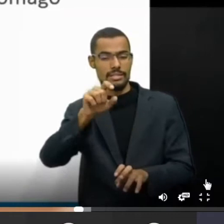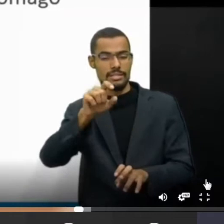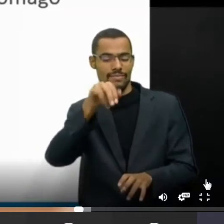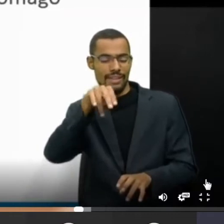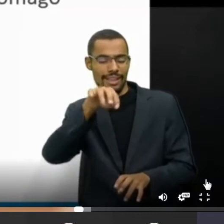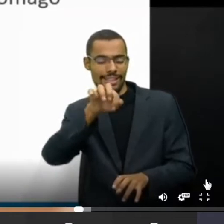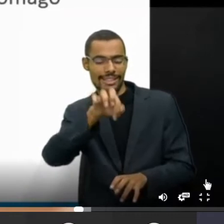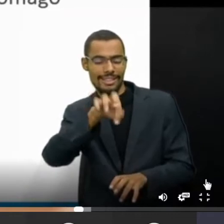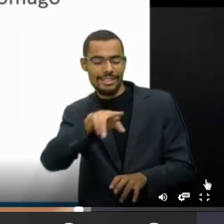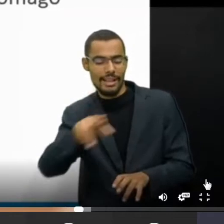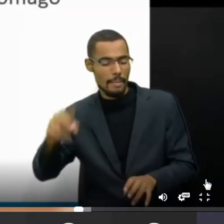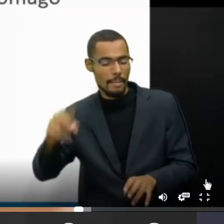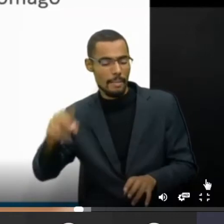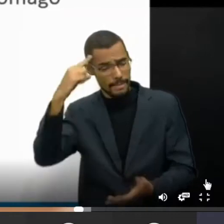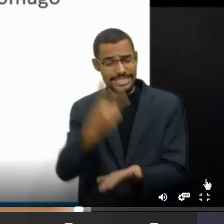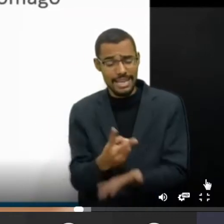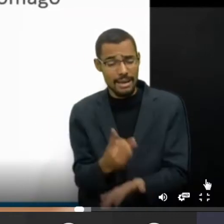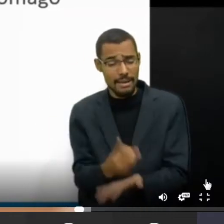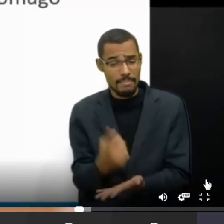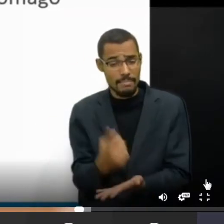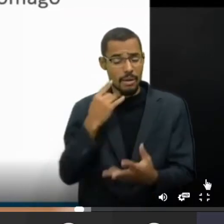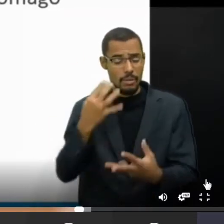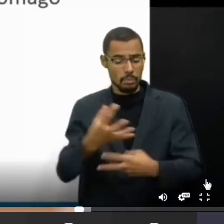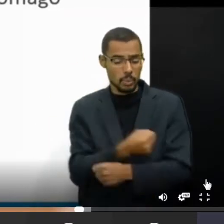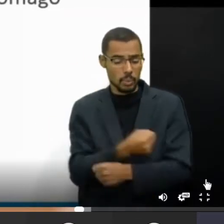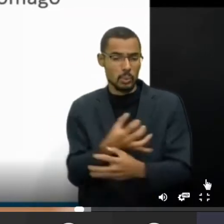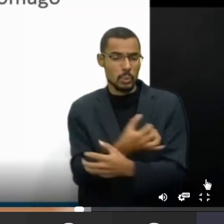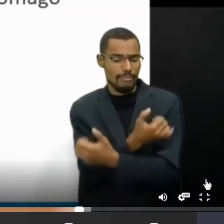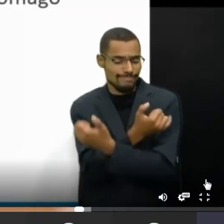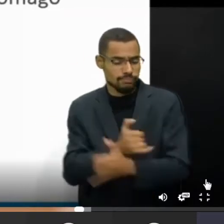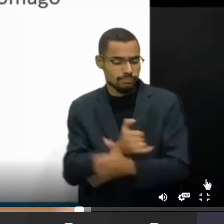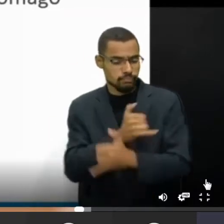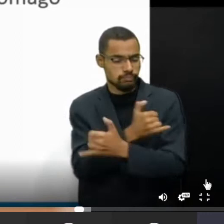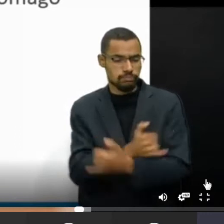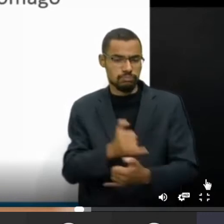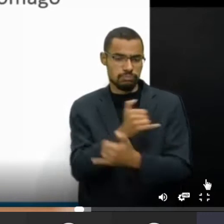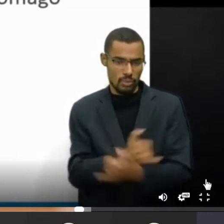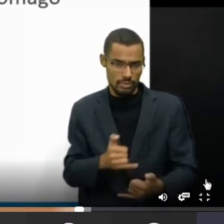músculo que sempre está contraído.